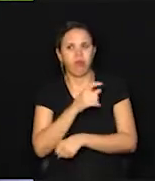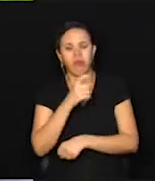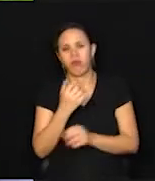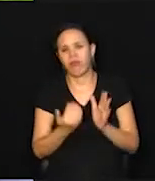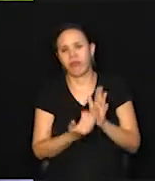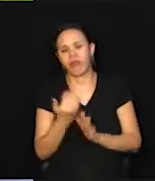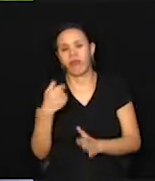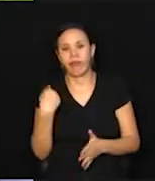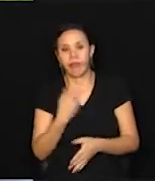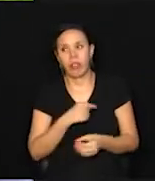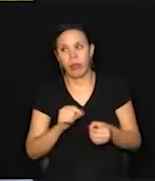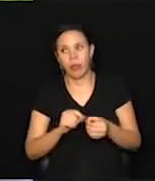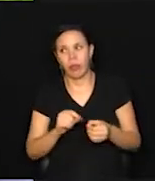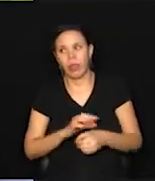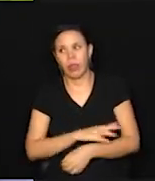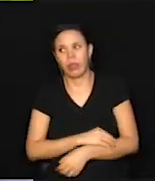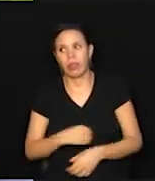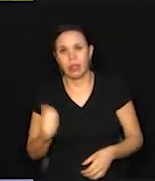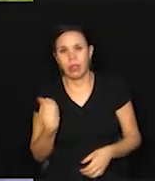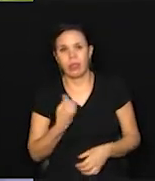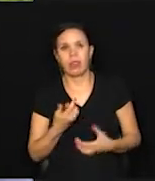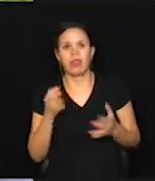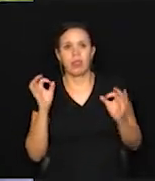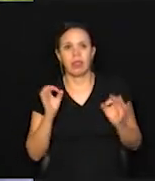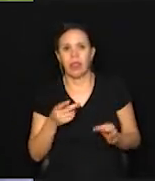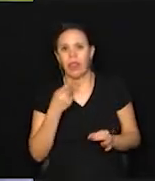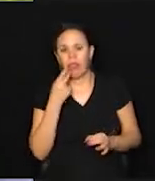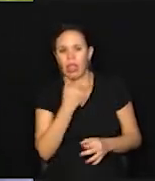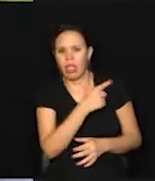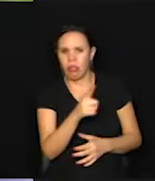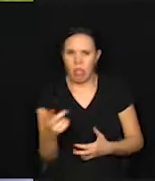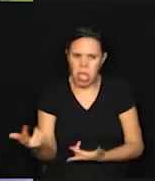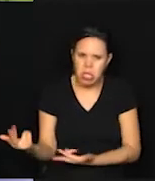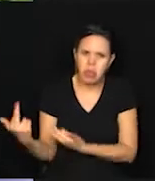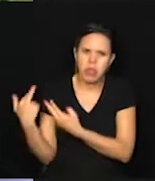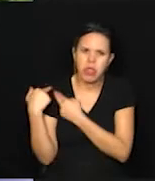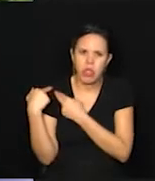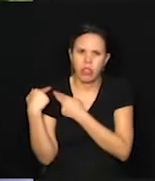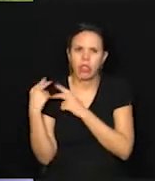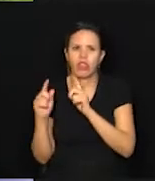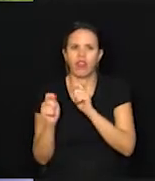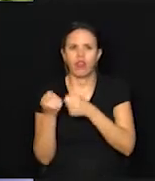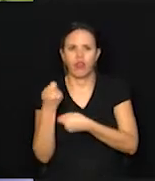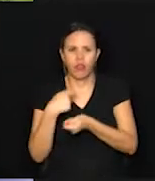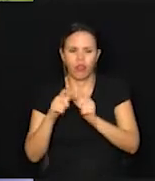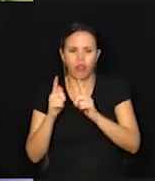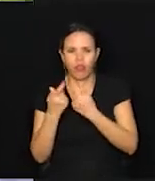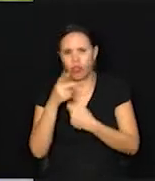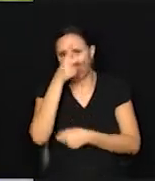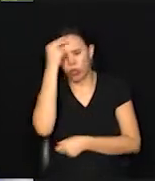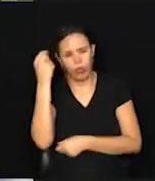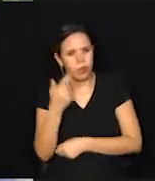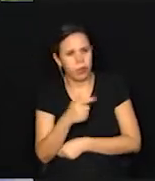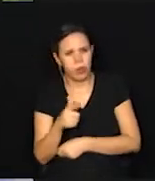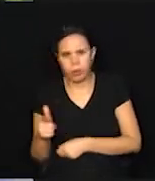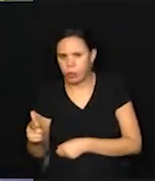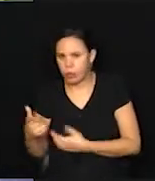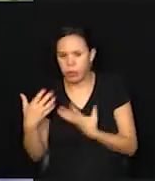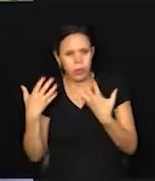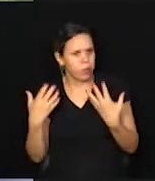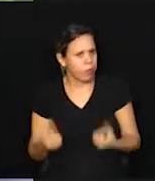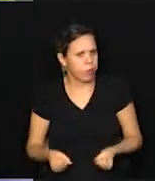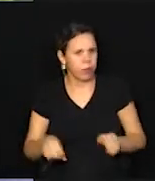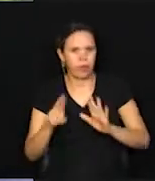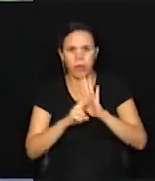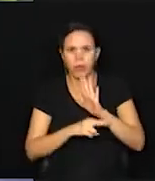faz realmente ter que dizer com todas as palavras sobre a irresponsabilidade dos gestores públicos que não adotam as